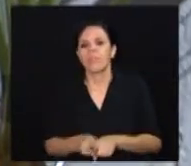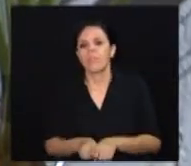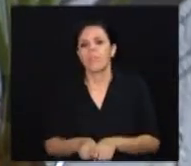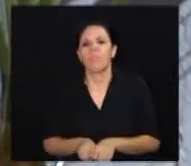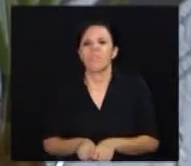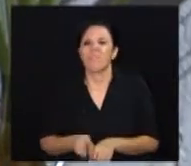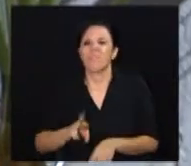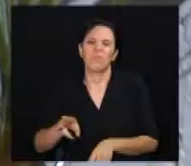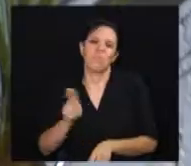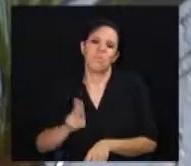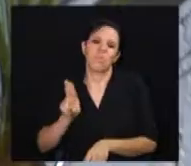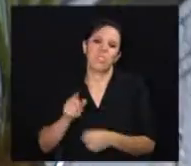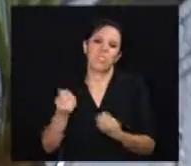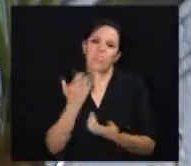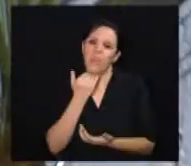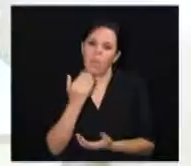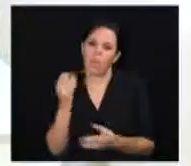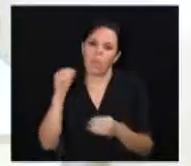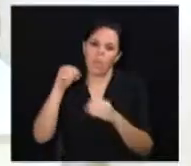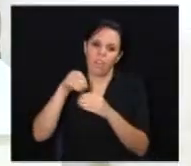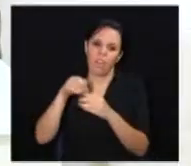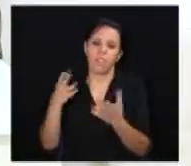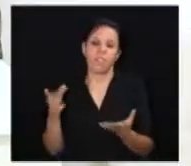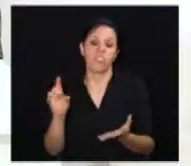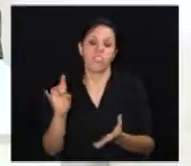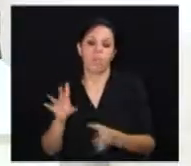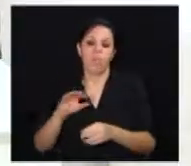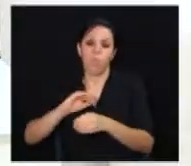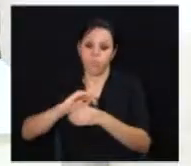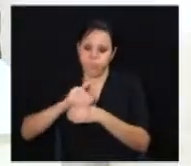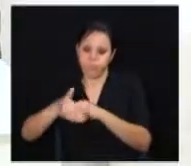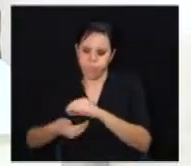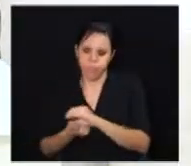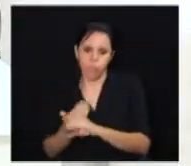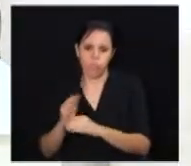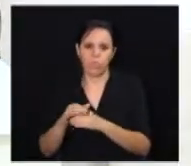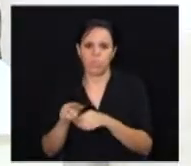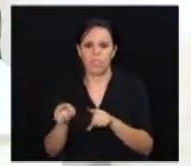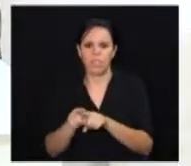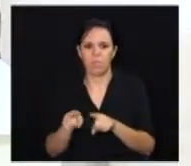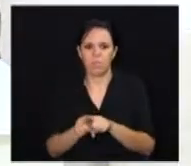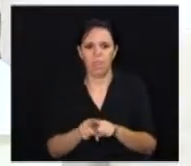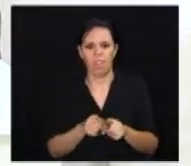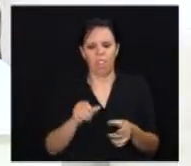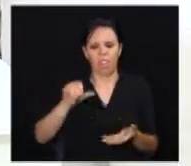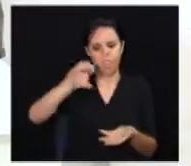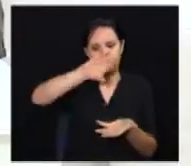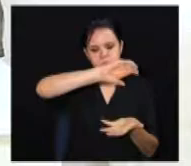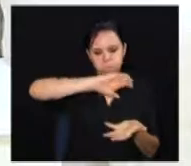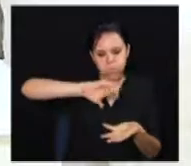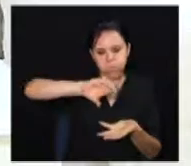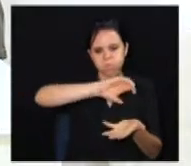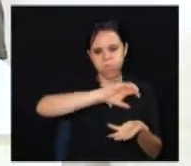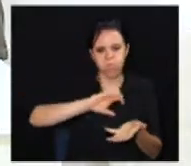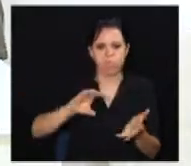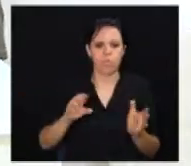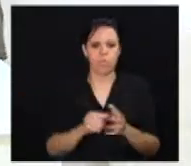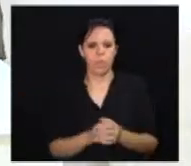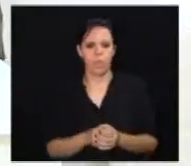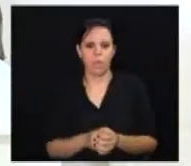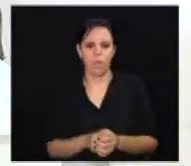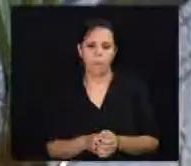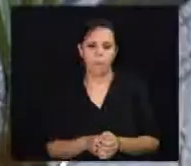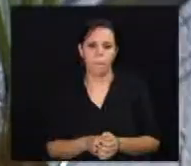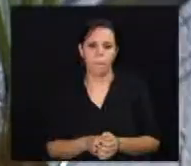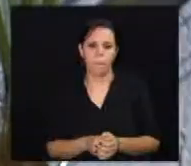tão digestiva quanto o restante do tomate. Não é só estética. Ela deixa resíduo no molho, né? Ela é estético também. Também. Mas é muito mais por